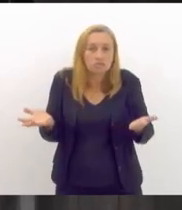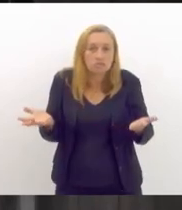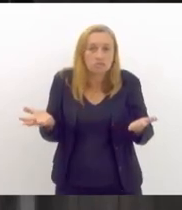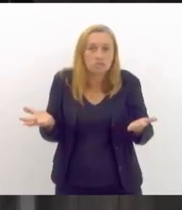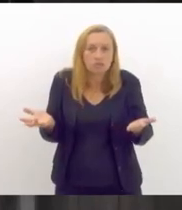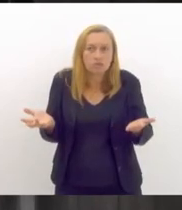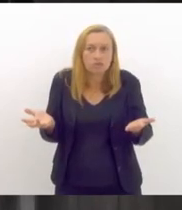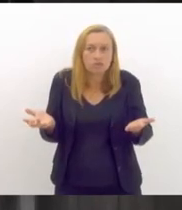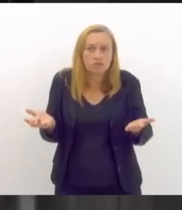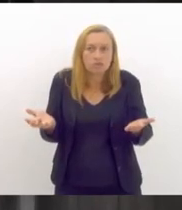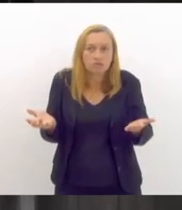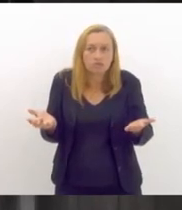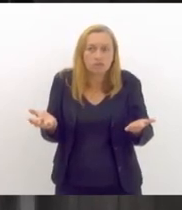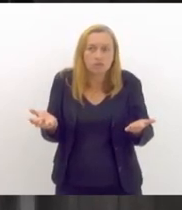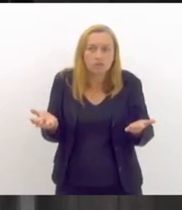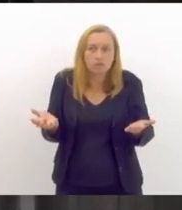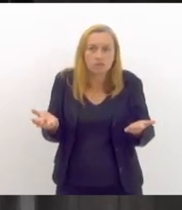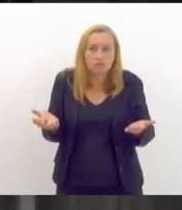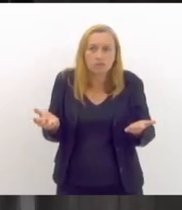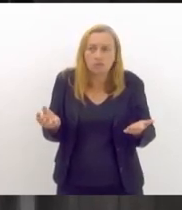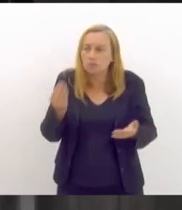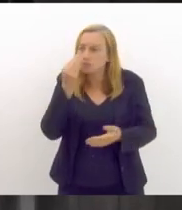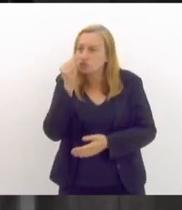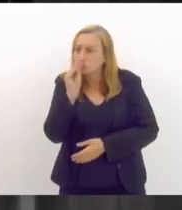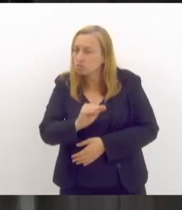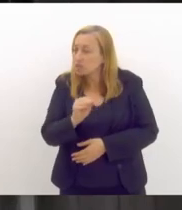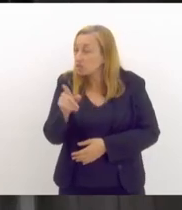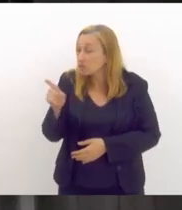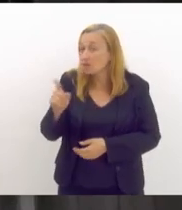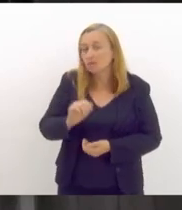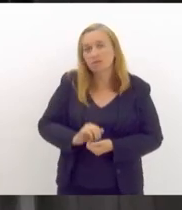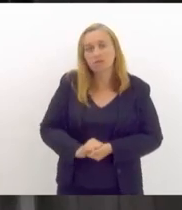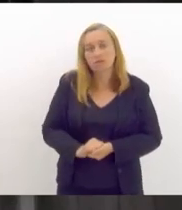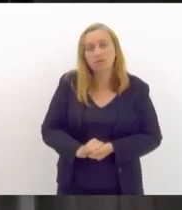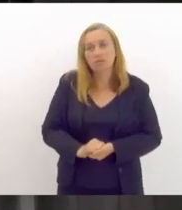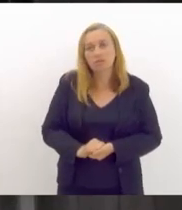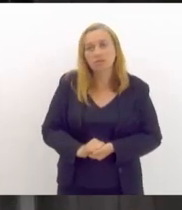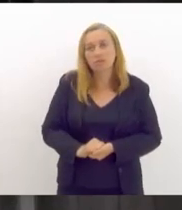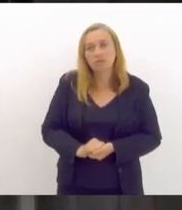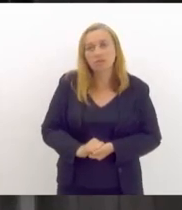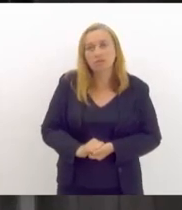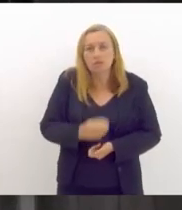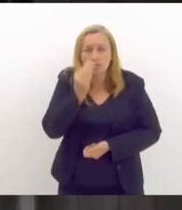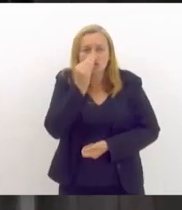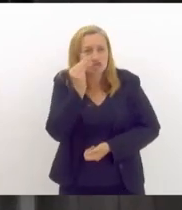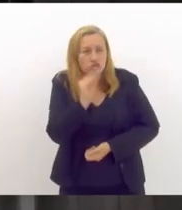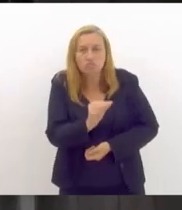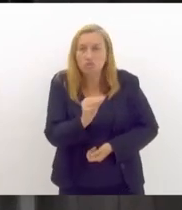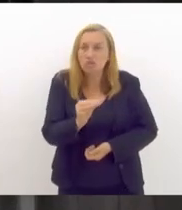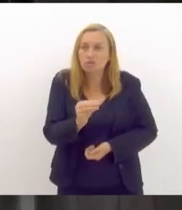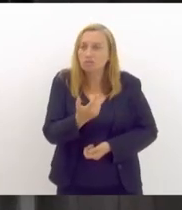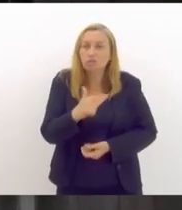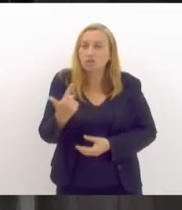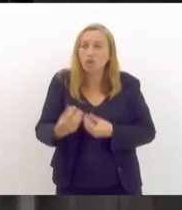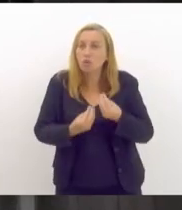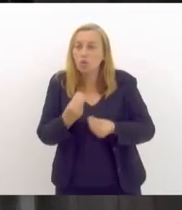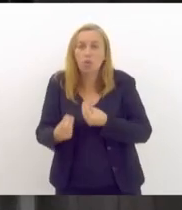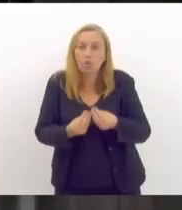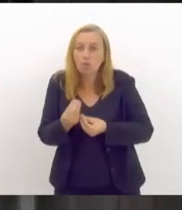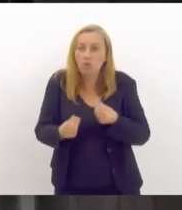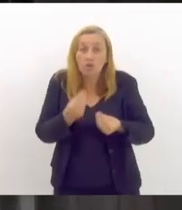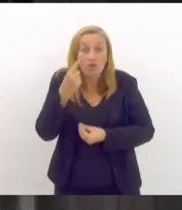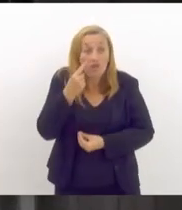é notória a sonegação ali escrachada você não tem como mensurar